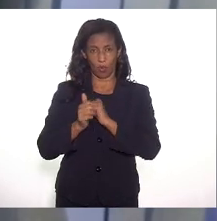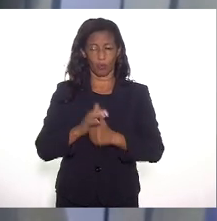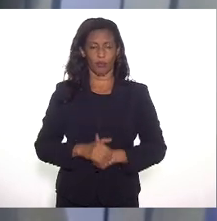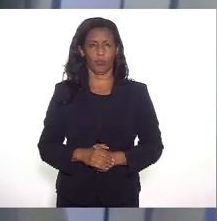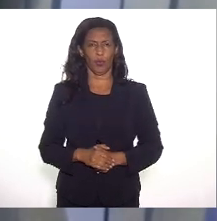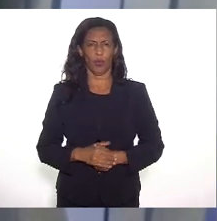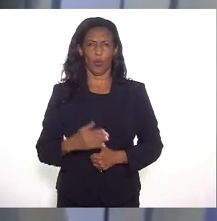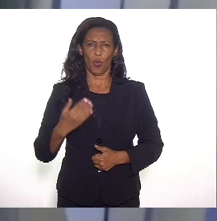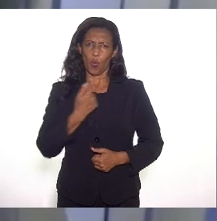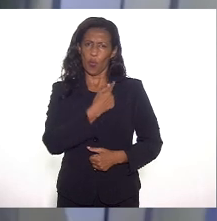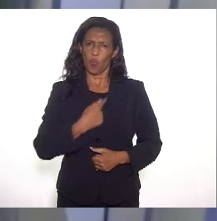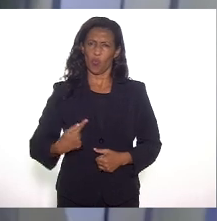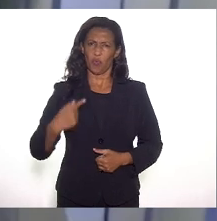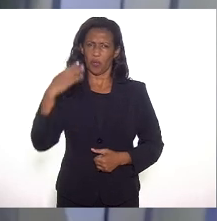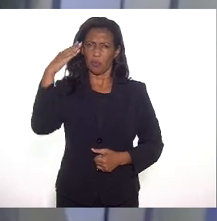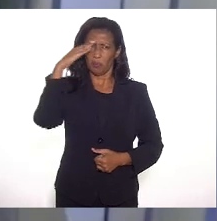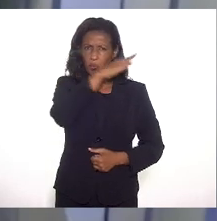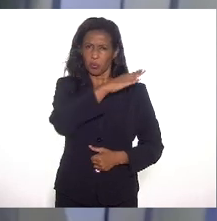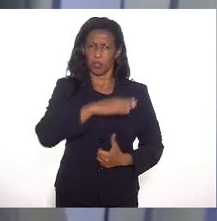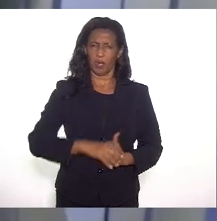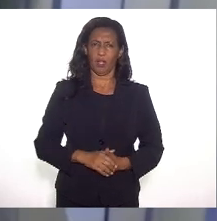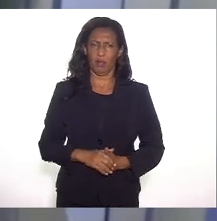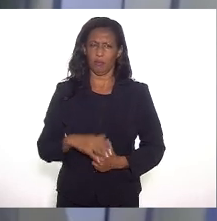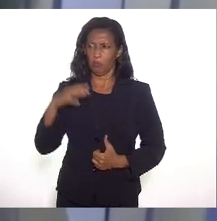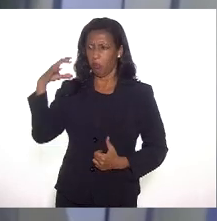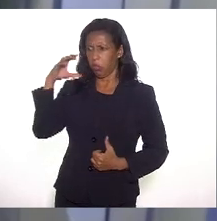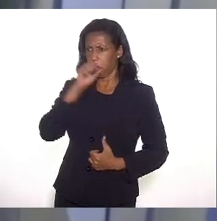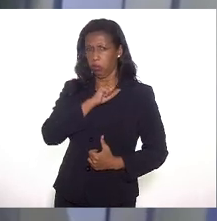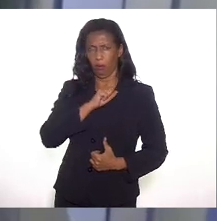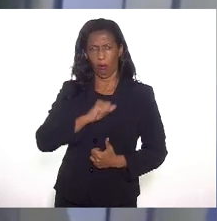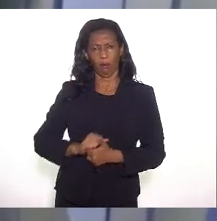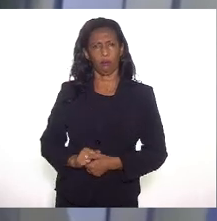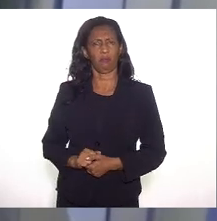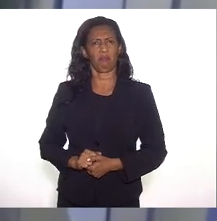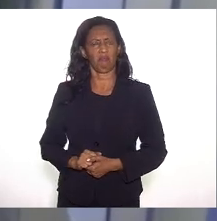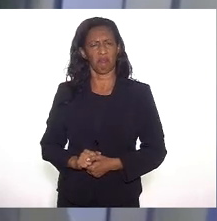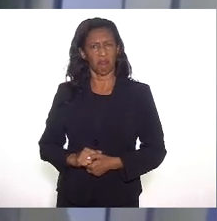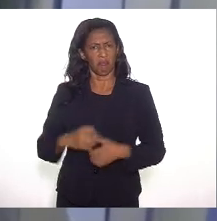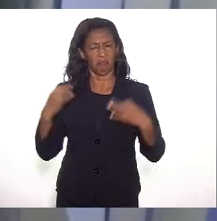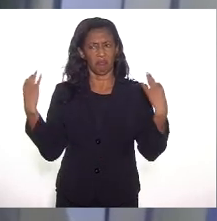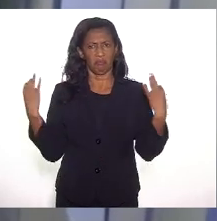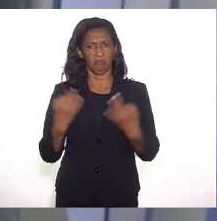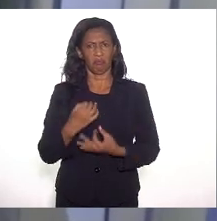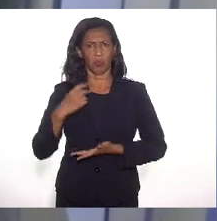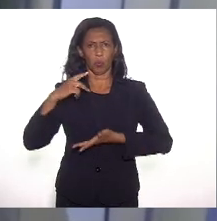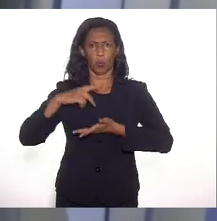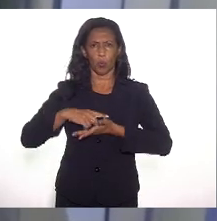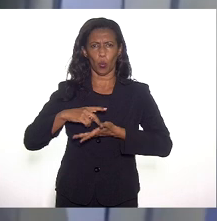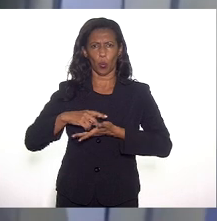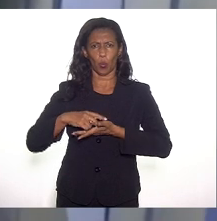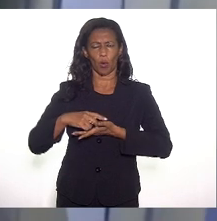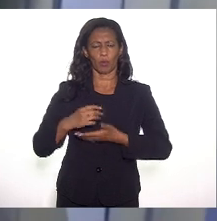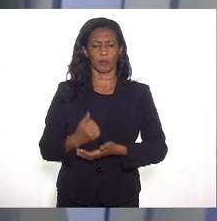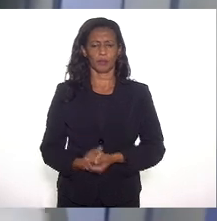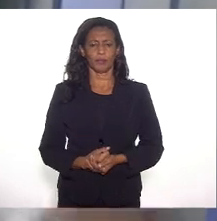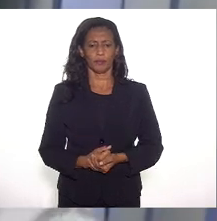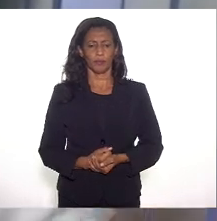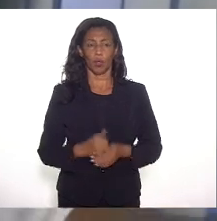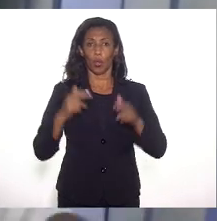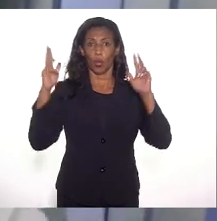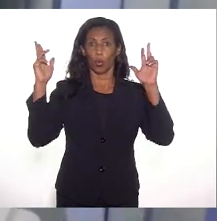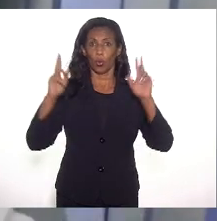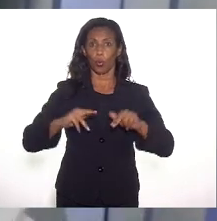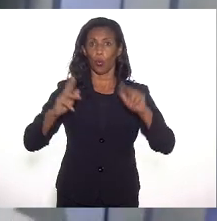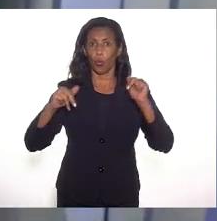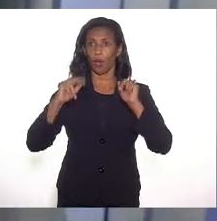o governo Bolsonaro foi de uma agilidade, de uma eficiência, de uma presteza nunca